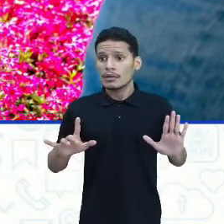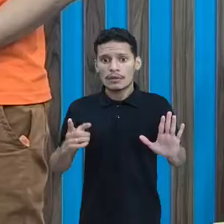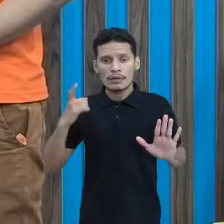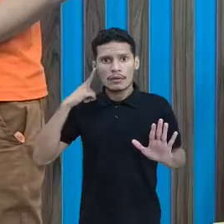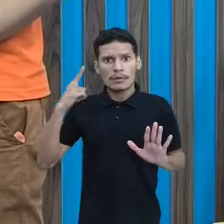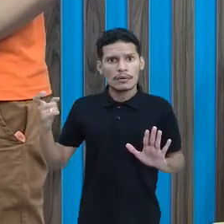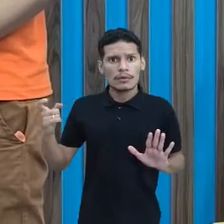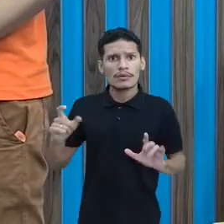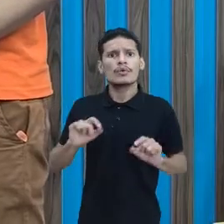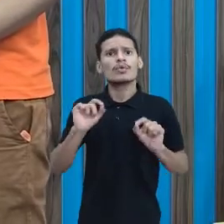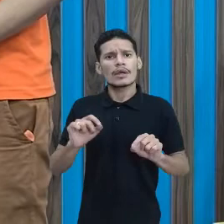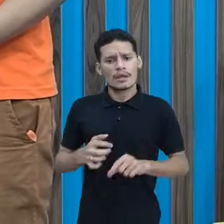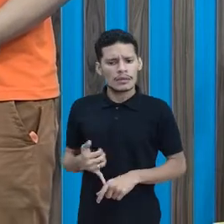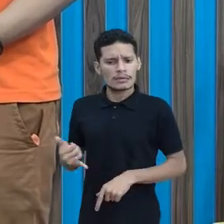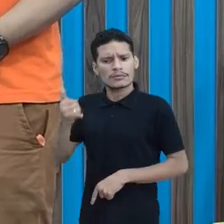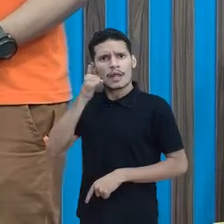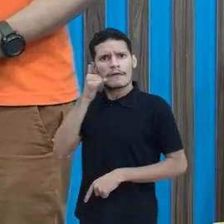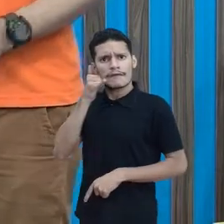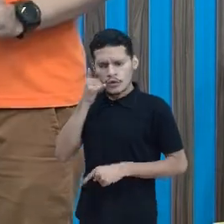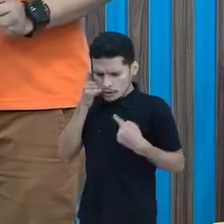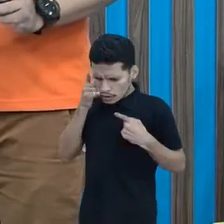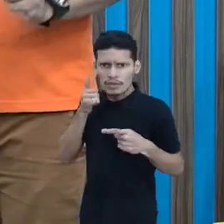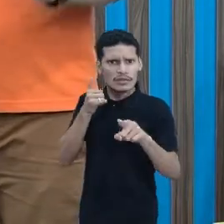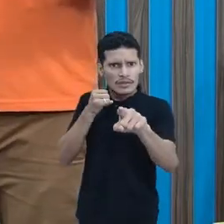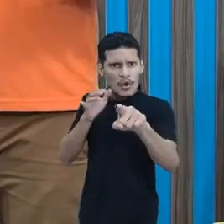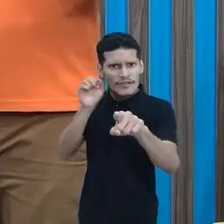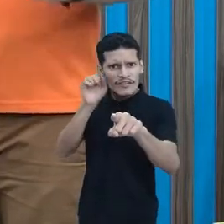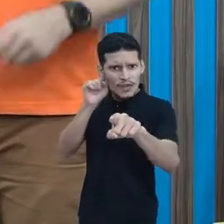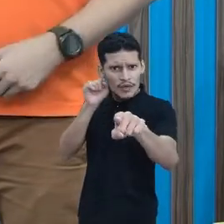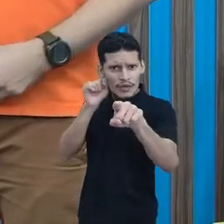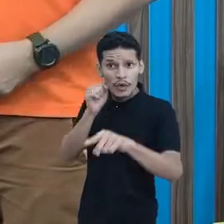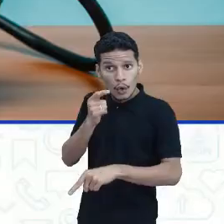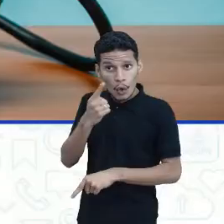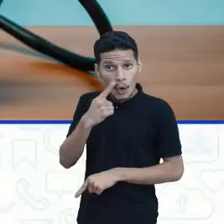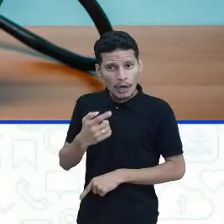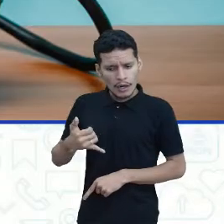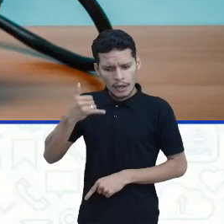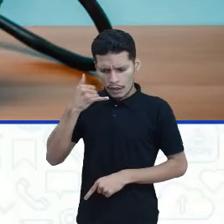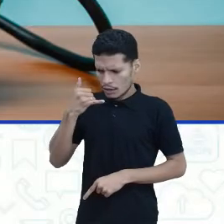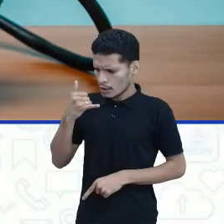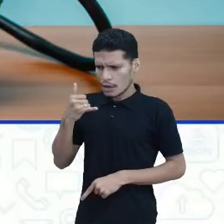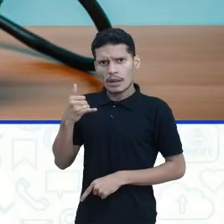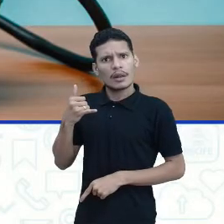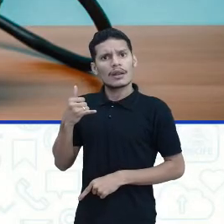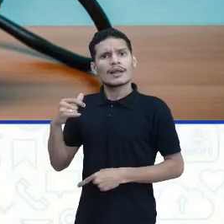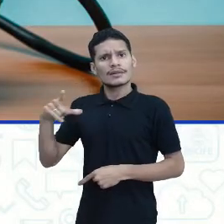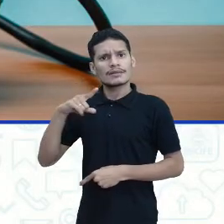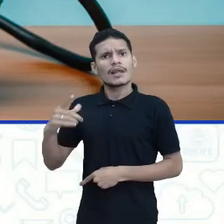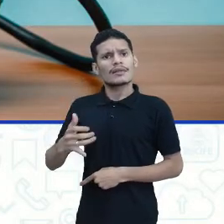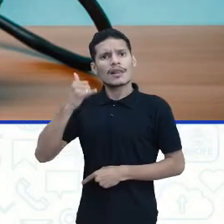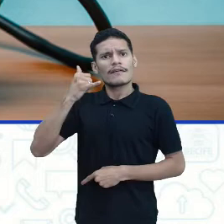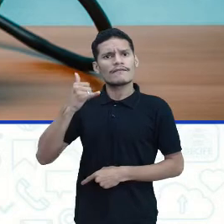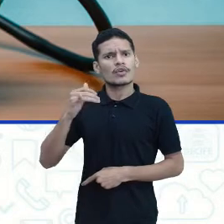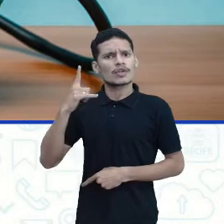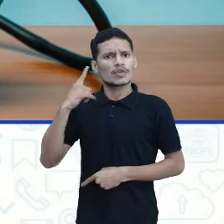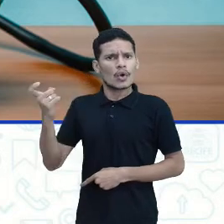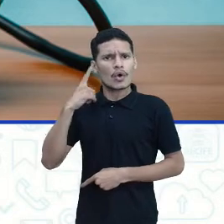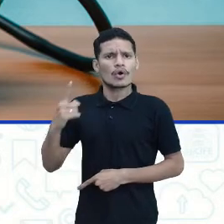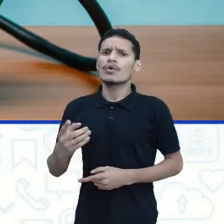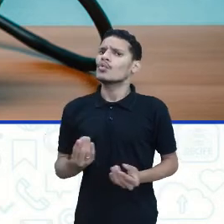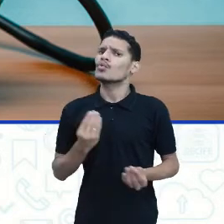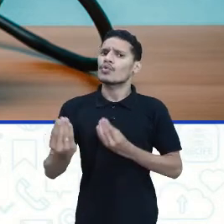rola o telefone tocando, gente. Vocês estão ouvindo aí? Olha lá. Opa, tem um telefone tocando aí,